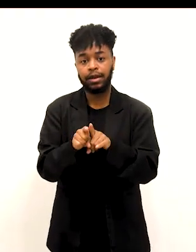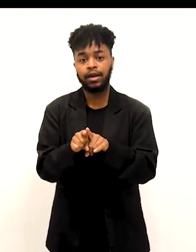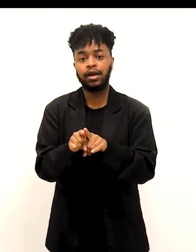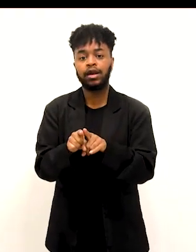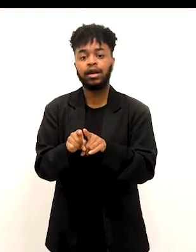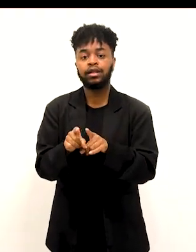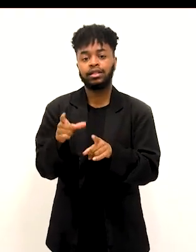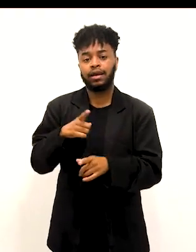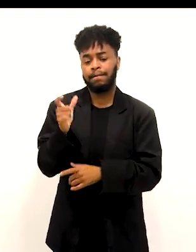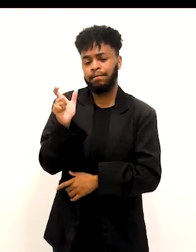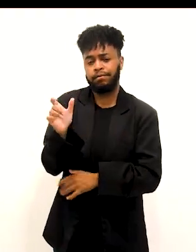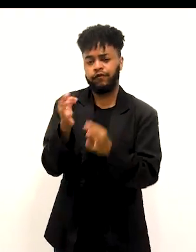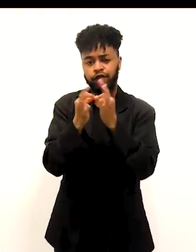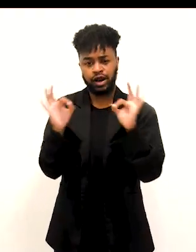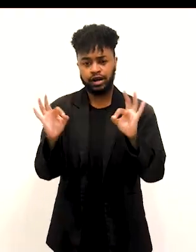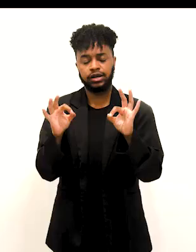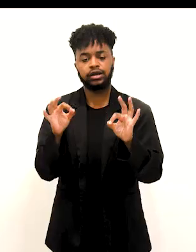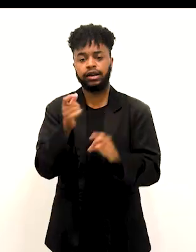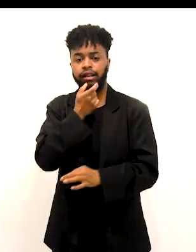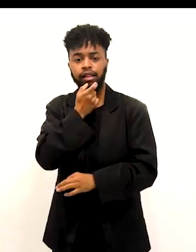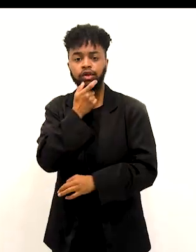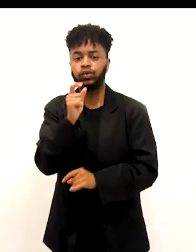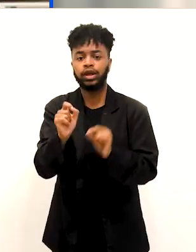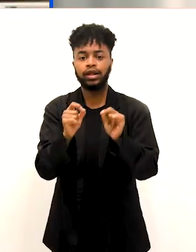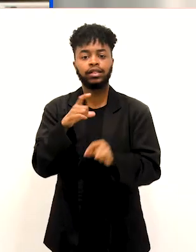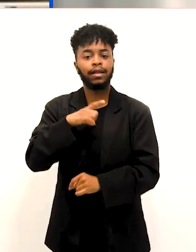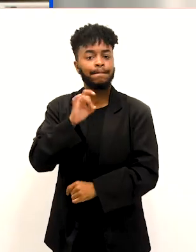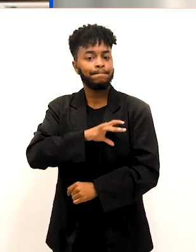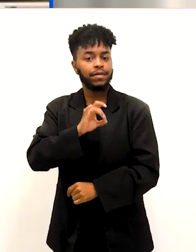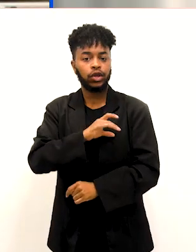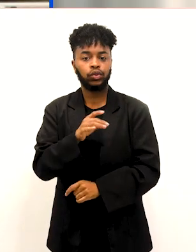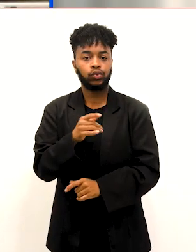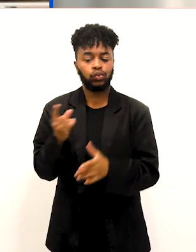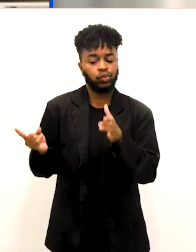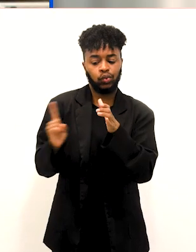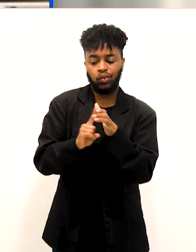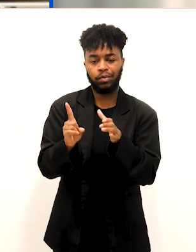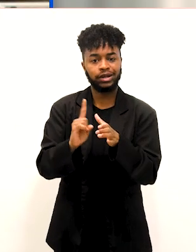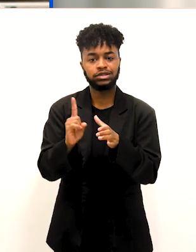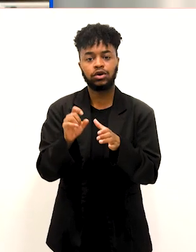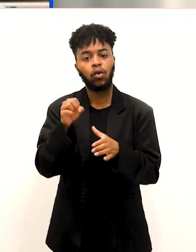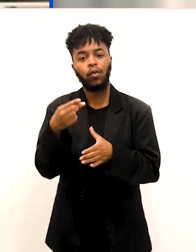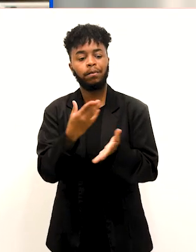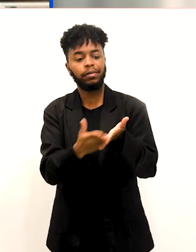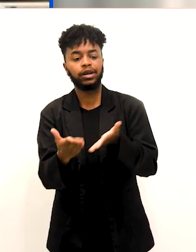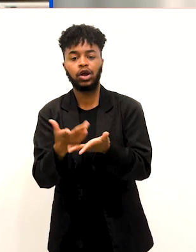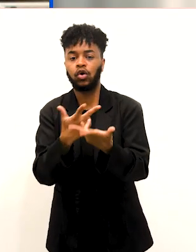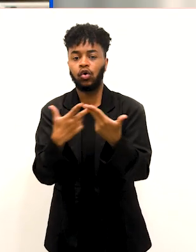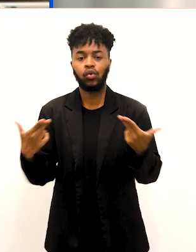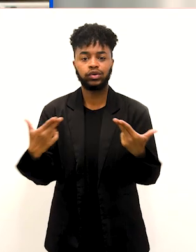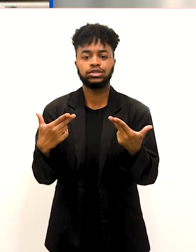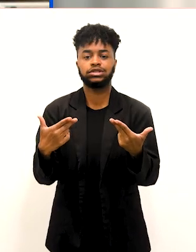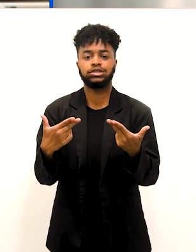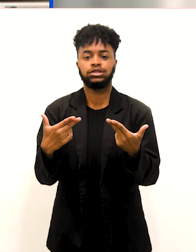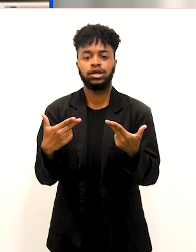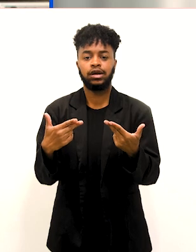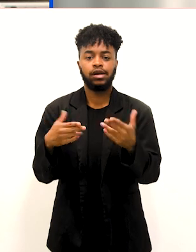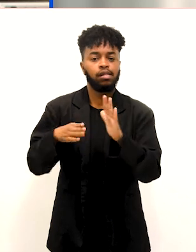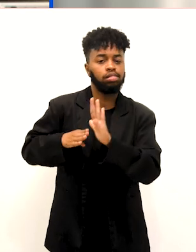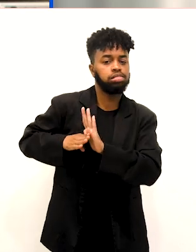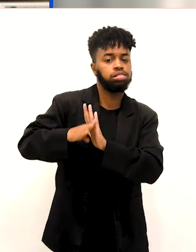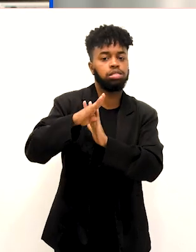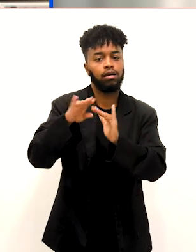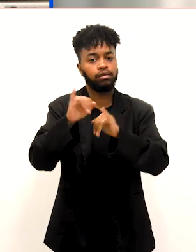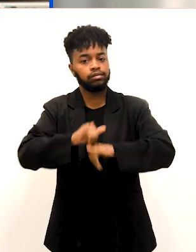termo em inglês, fear of missing out, né? O medo de não participar, de perder aquilo que está bombando, é um aspecto que se fortaleceu